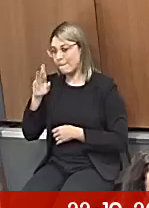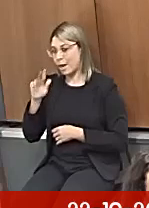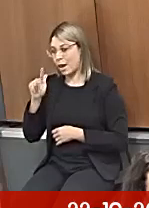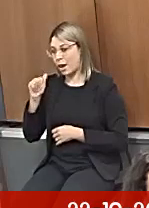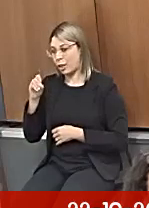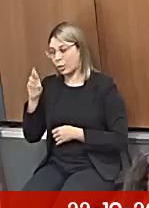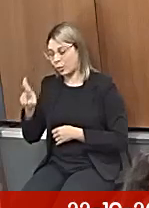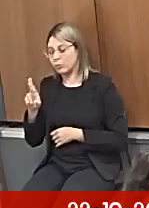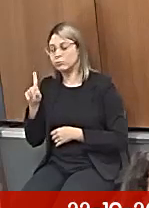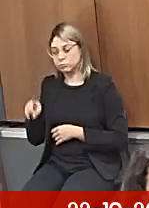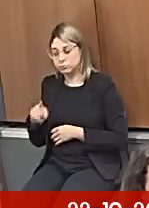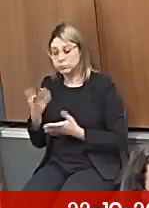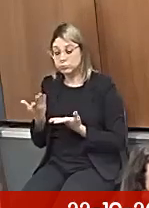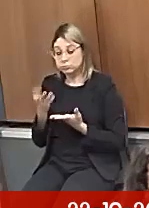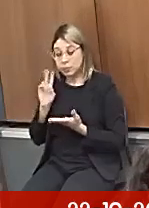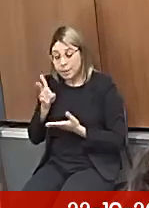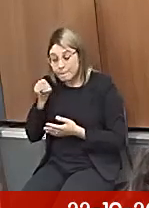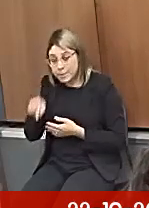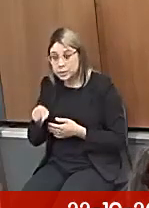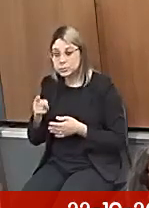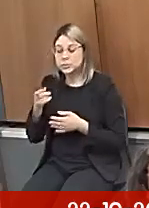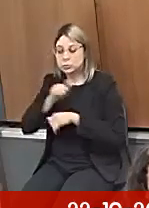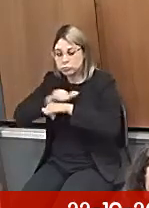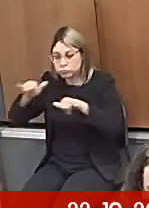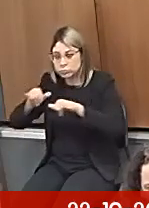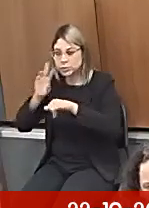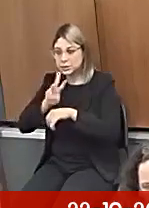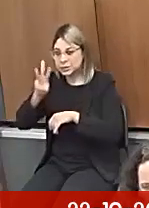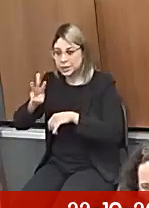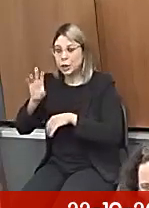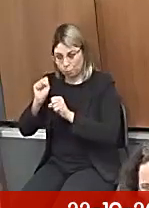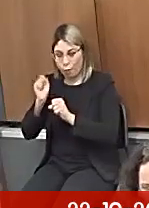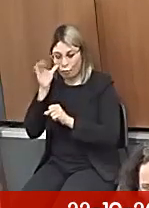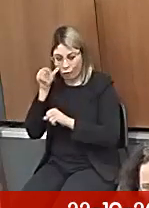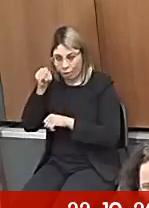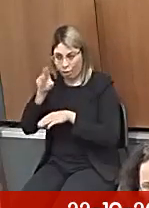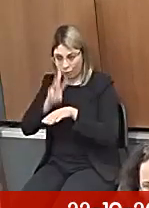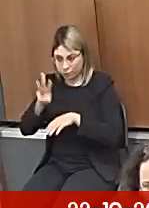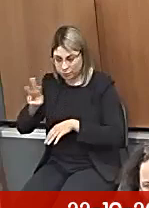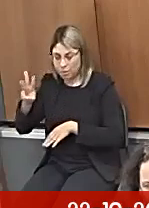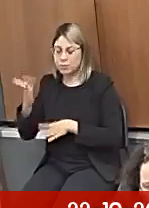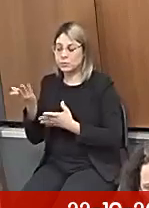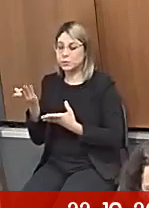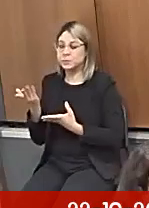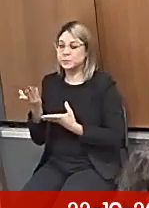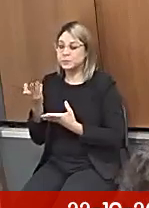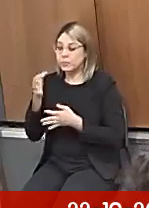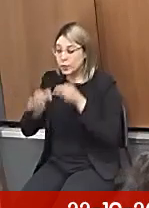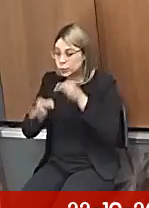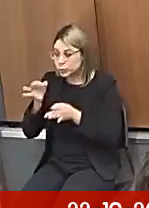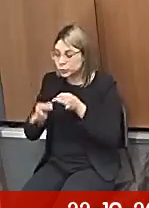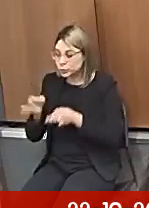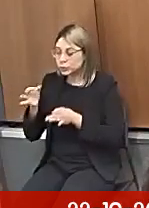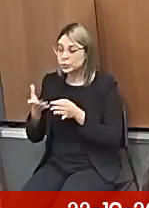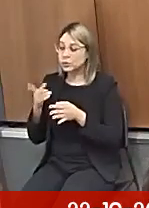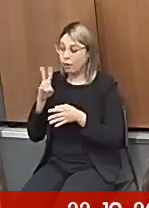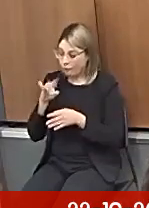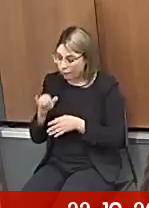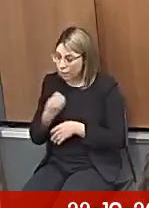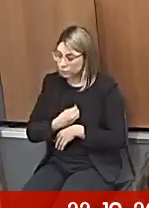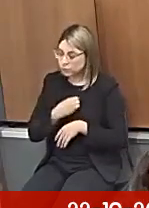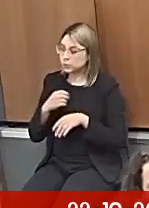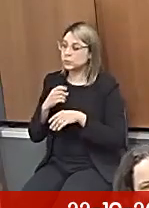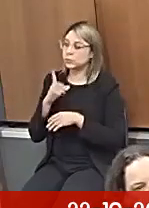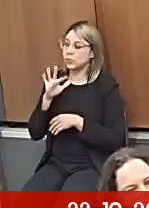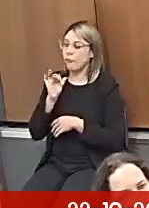mesmo saiu essa notícia no site do Tribunal de Justiça, só se vocês entrarem lá, vocês vão ver. O Tribunal de Justiça vai participar desse fórum, que